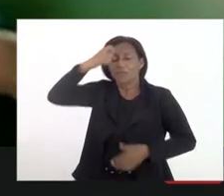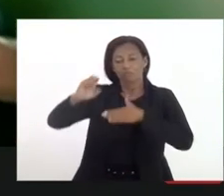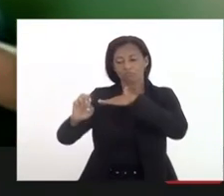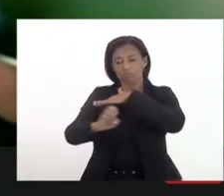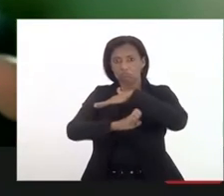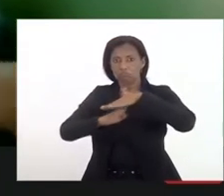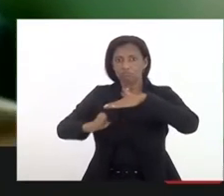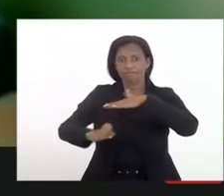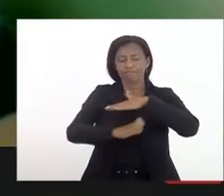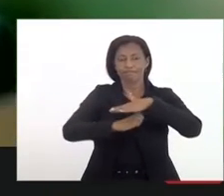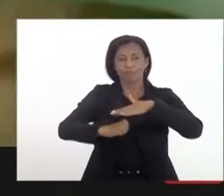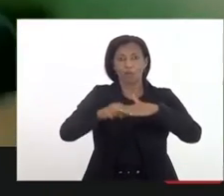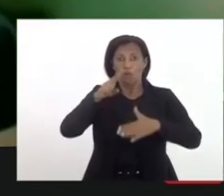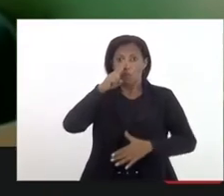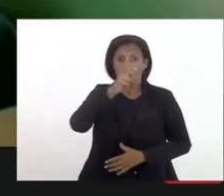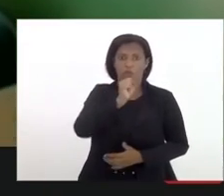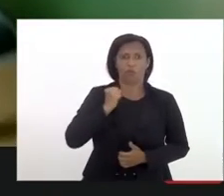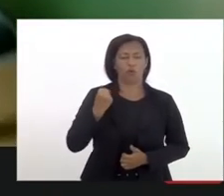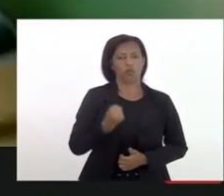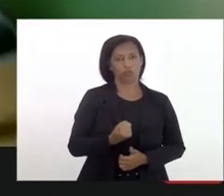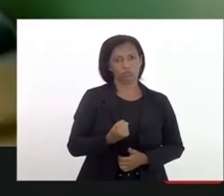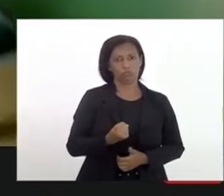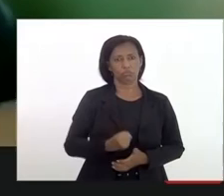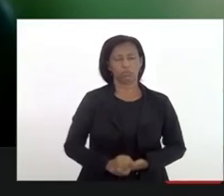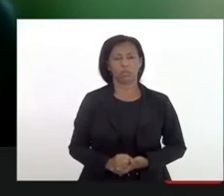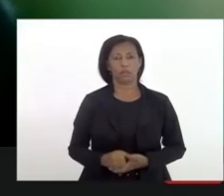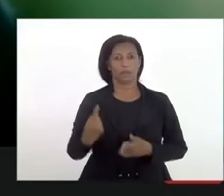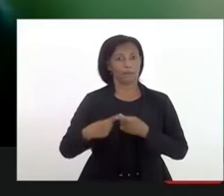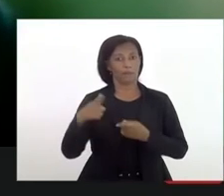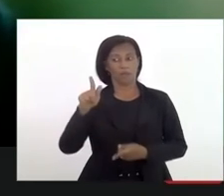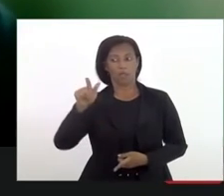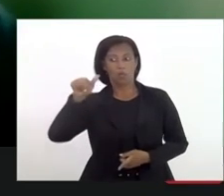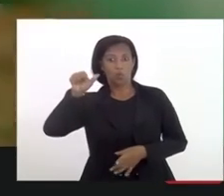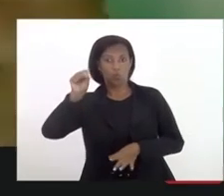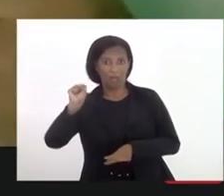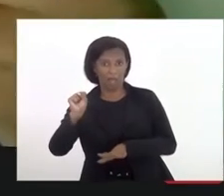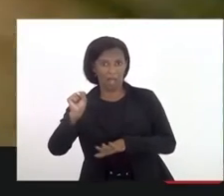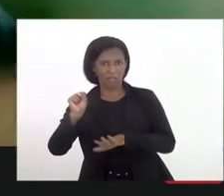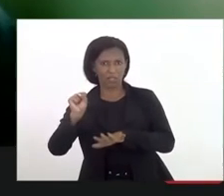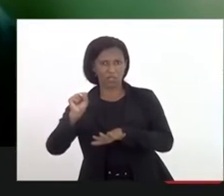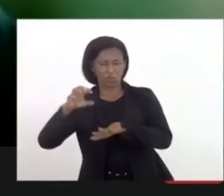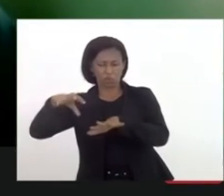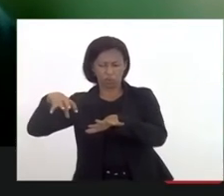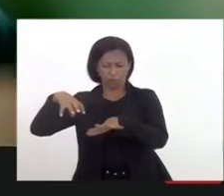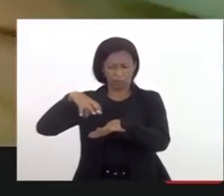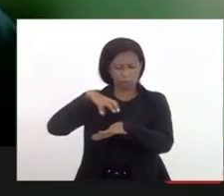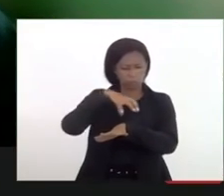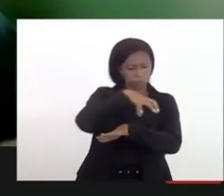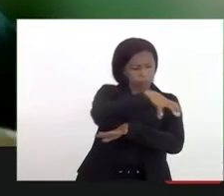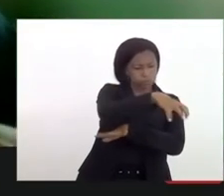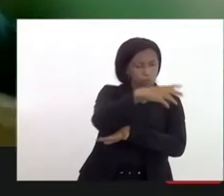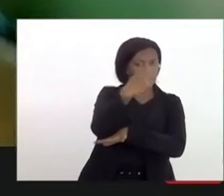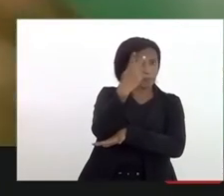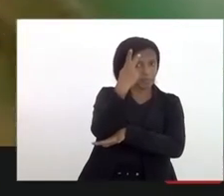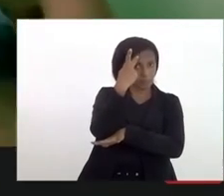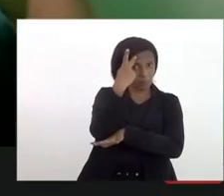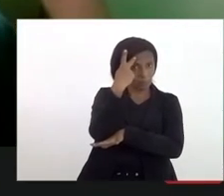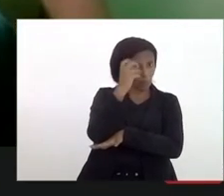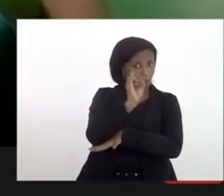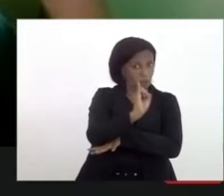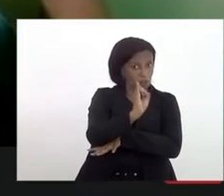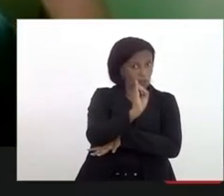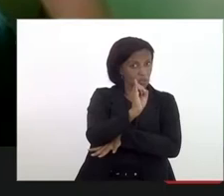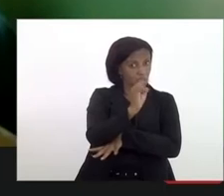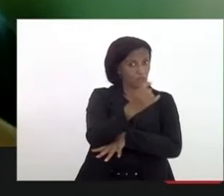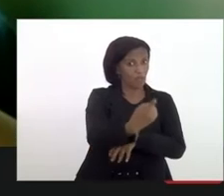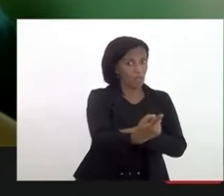forte nesse projeto também, né? Quer dizer, o gás só vai para lá se tiver melhor retorno para